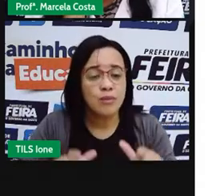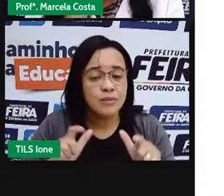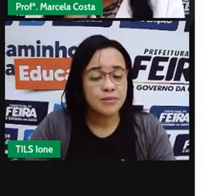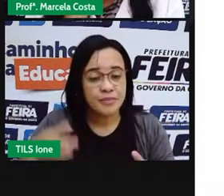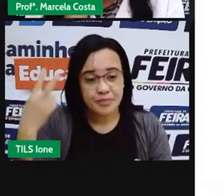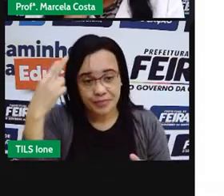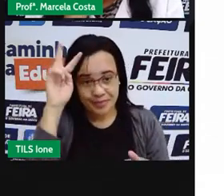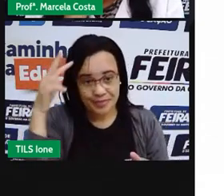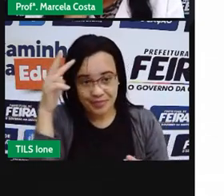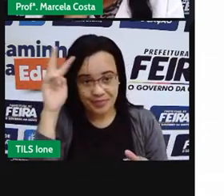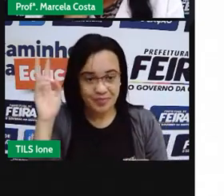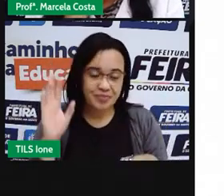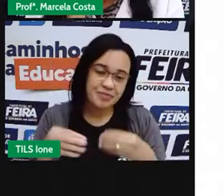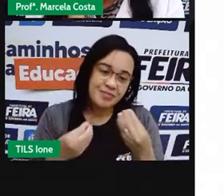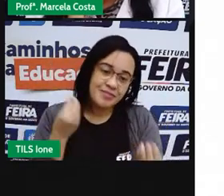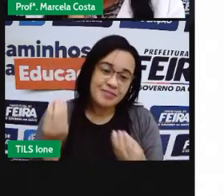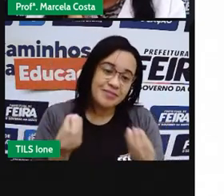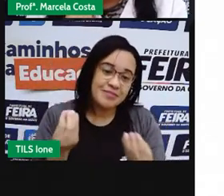essa?